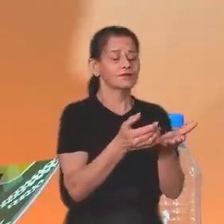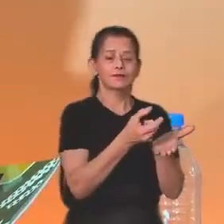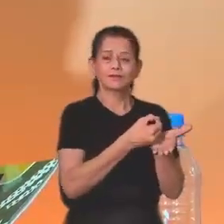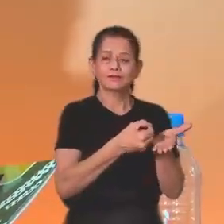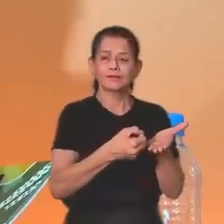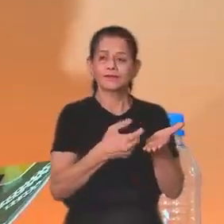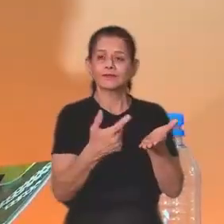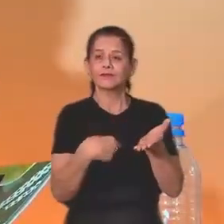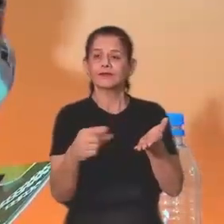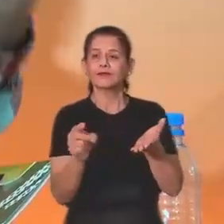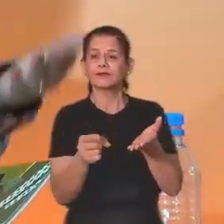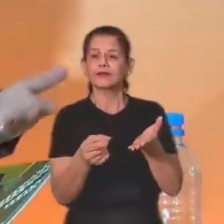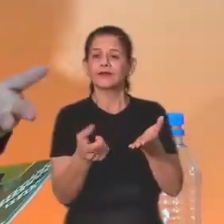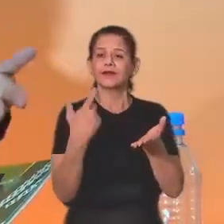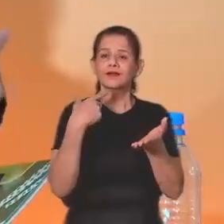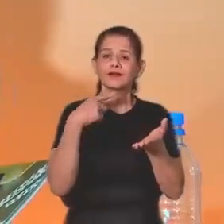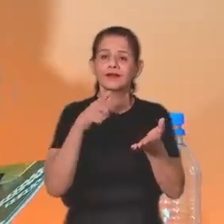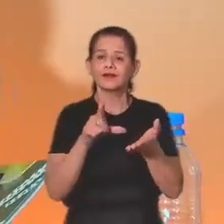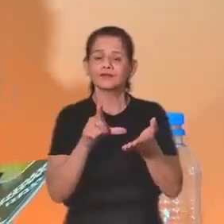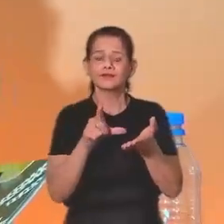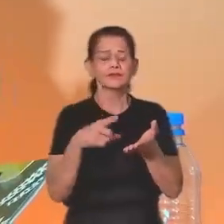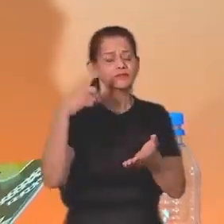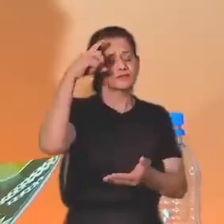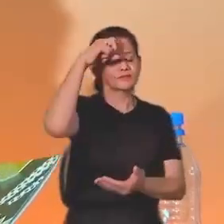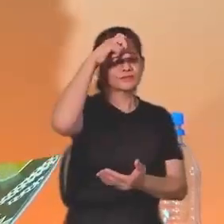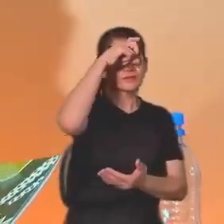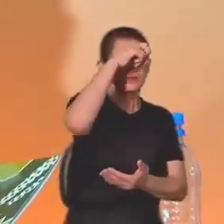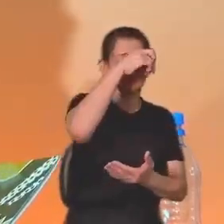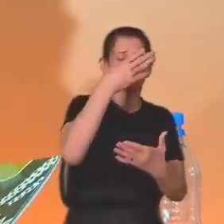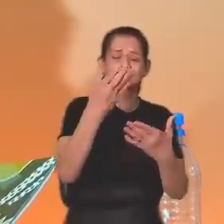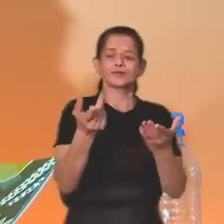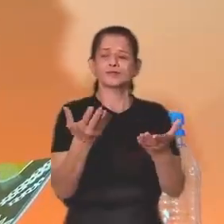Mas, pensando nessas dificuldades,